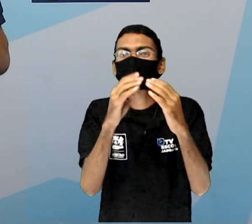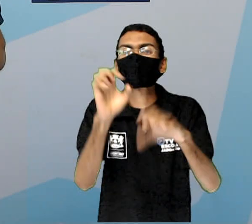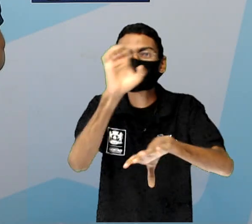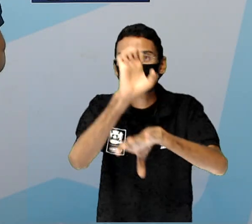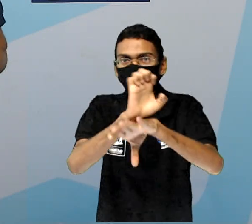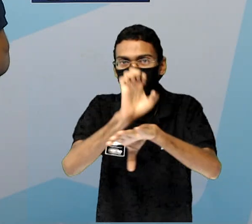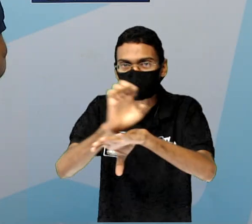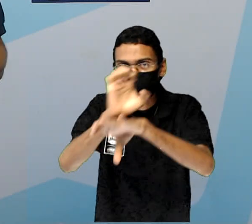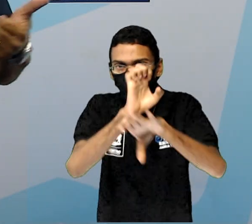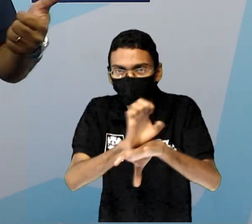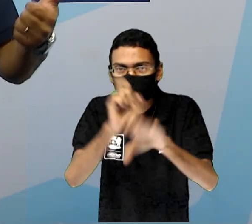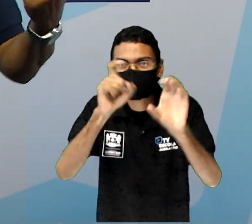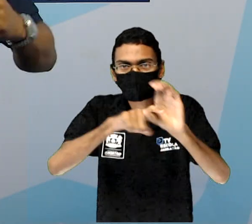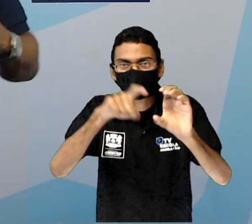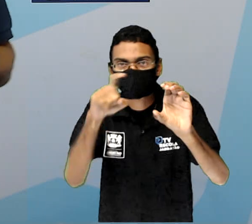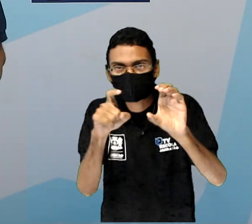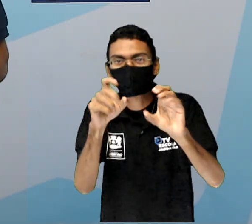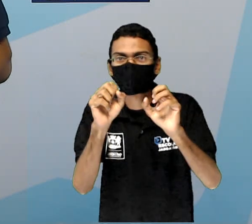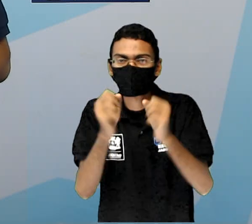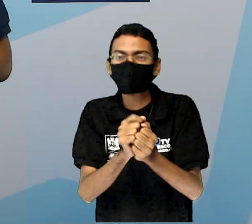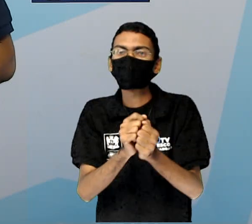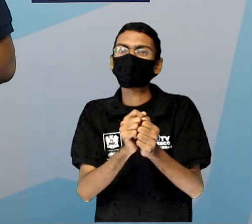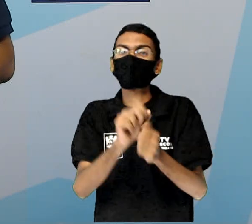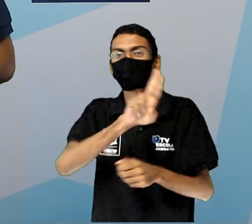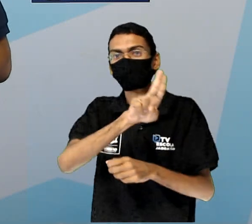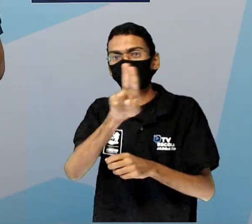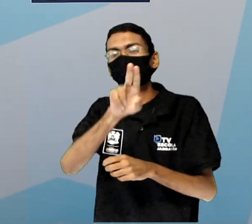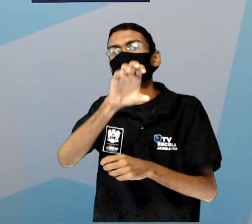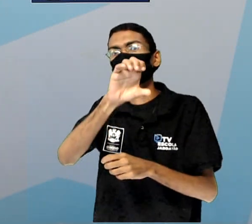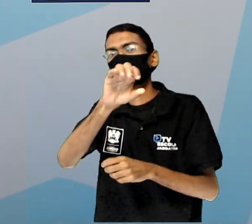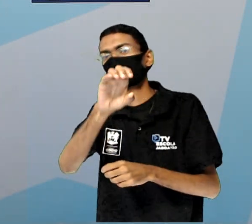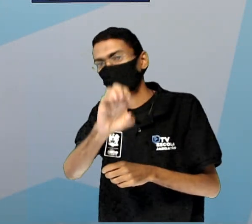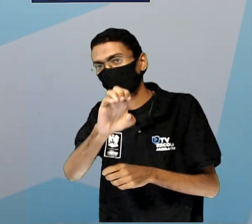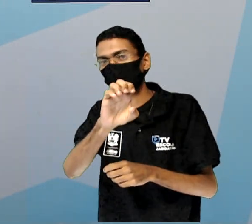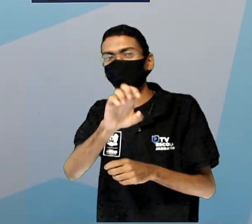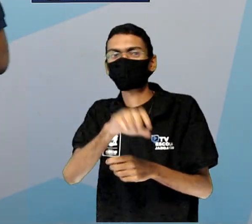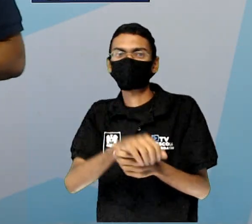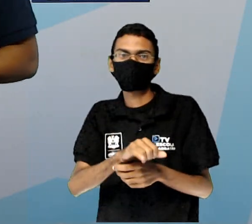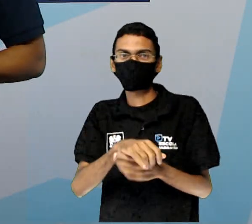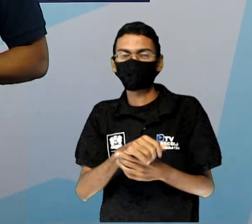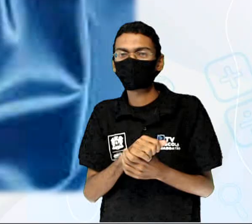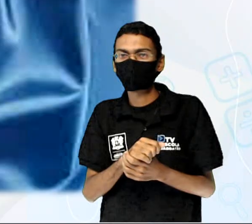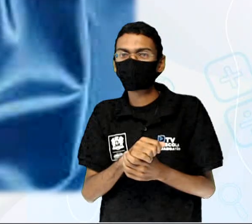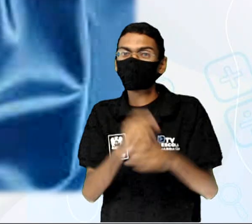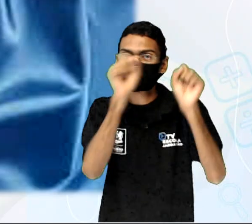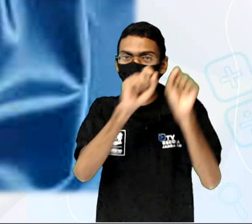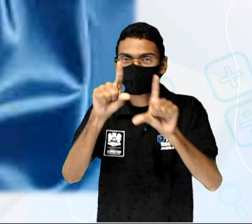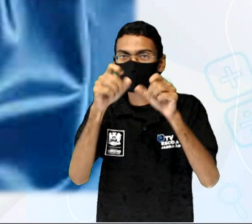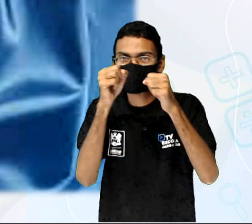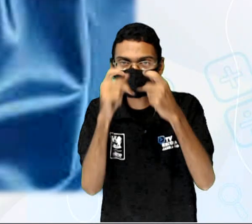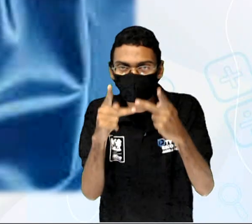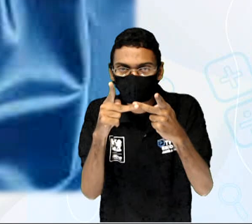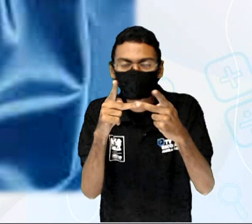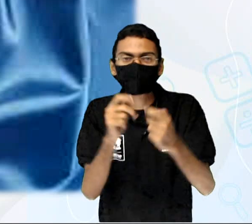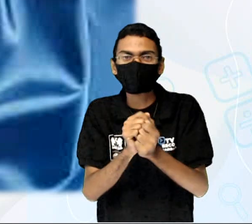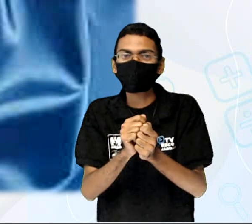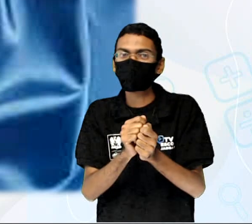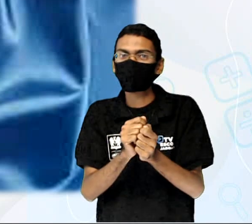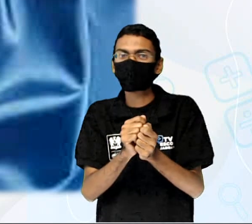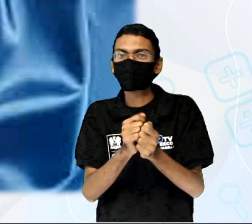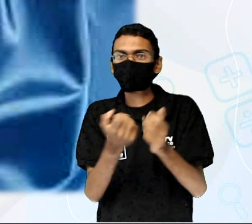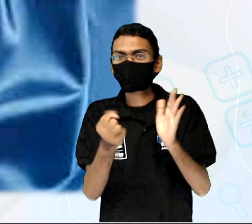CEI. Bom, então vamos lá para o nosso slide? Tranquilo? Primeiro aqui é o símbolo, na